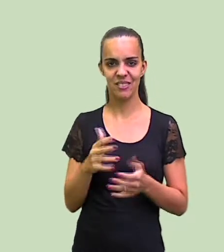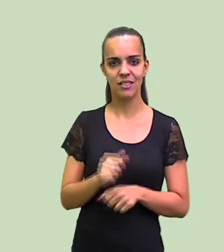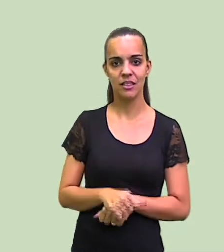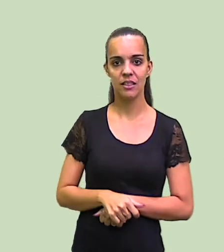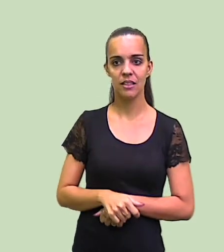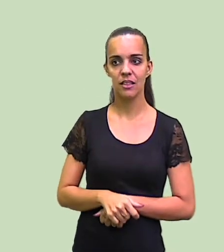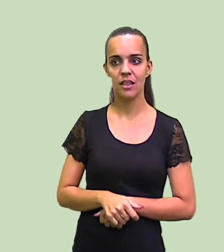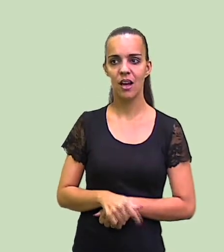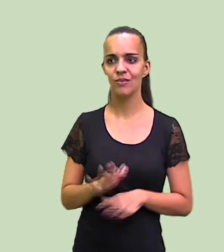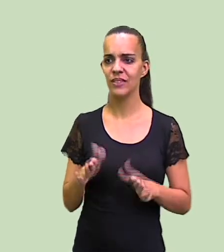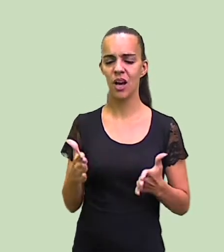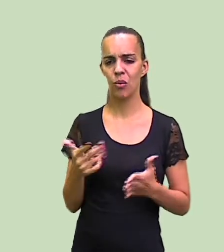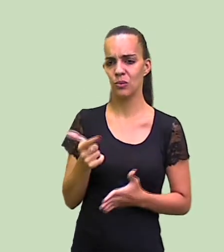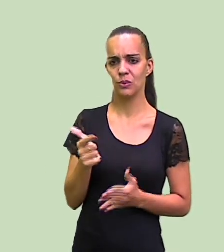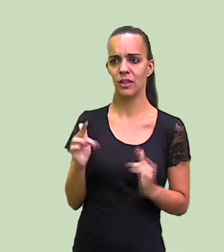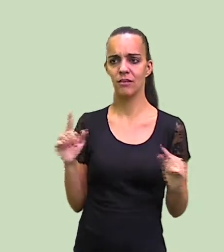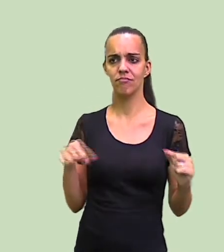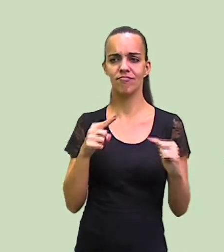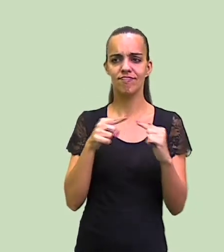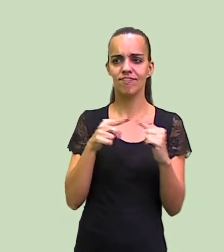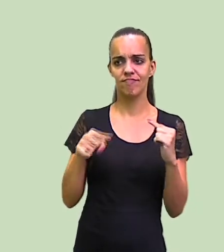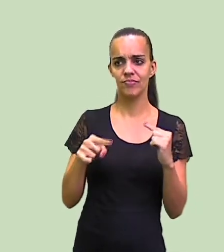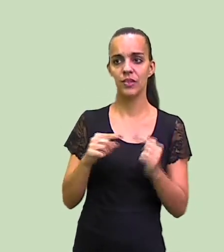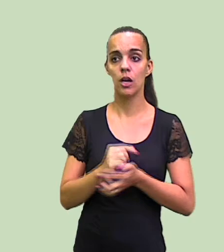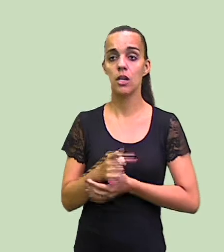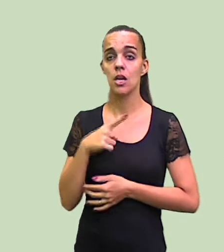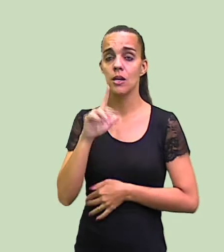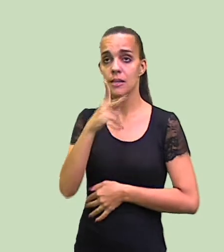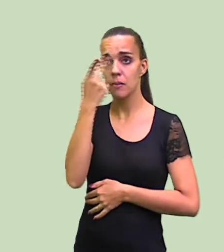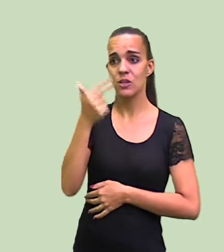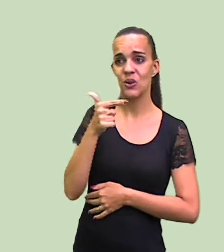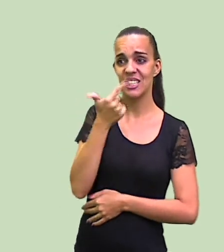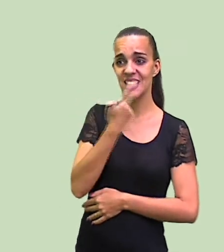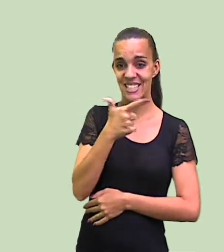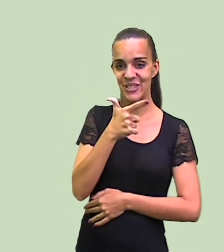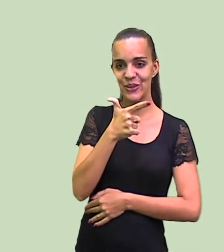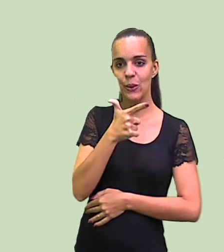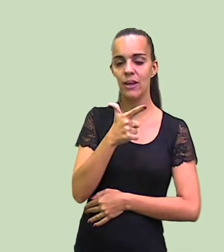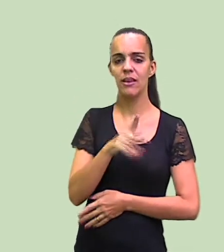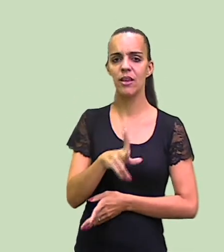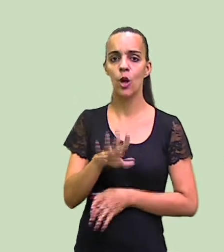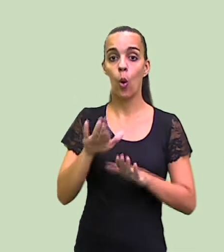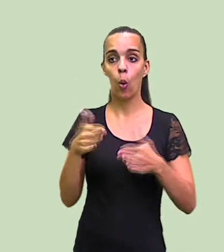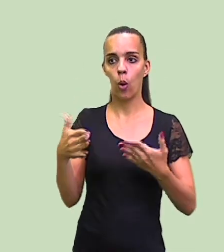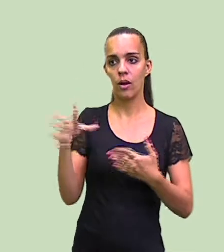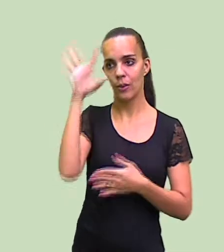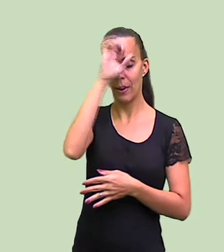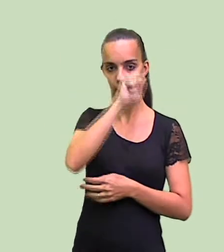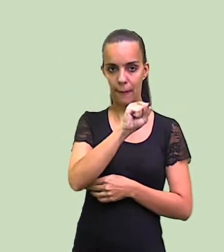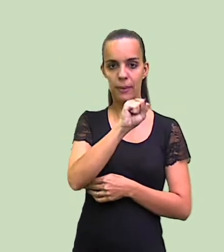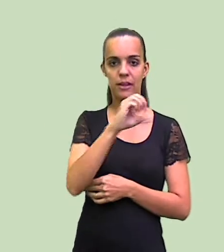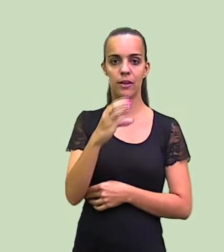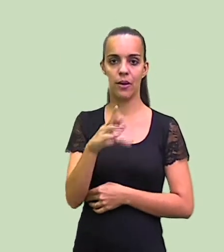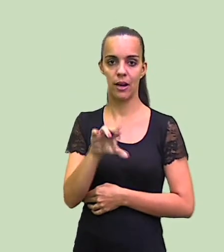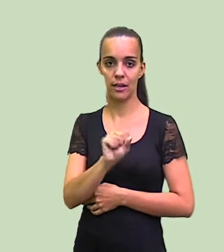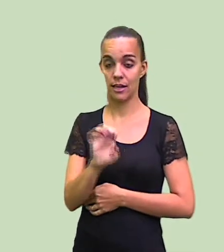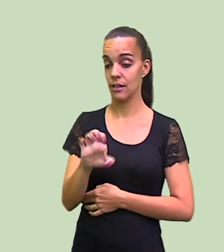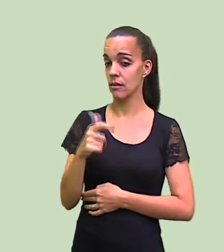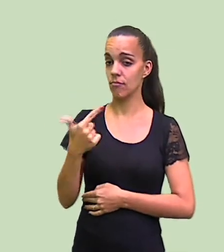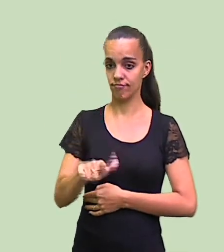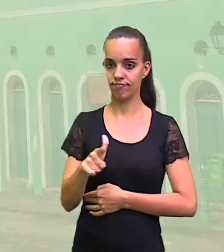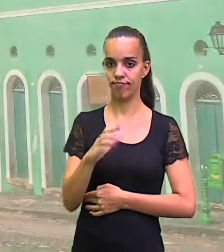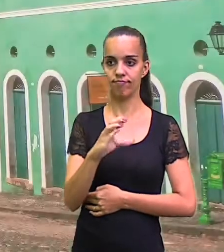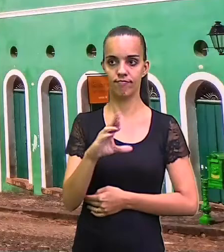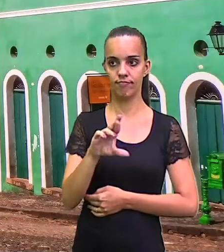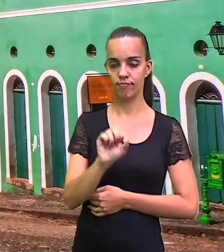Funciona? Não. Então, começou a sorrir quando aprendeu a crase, não tem crase.